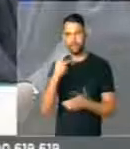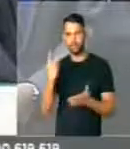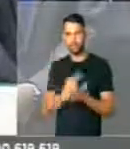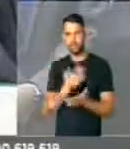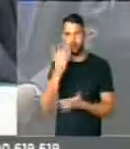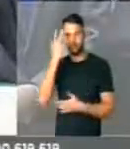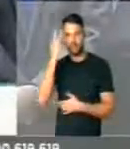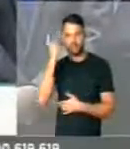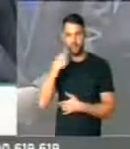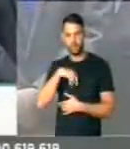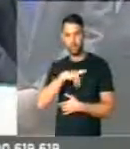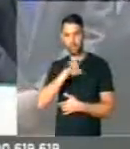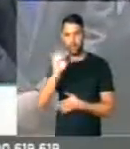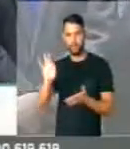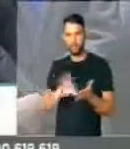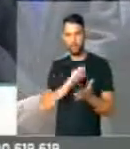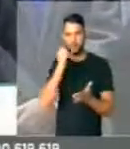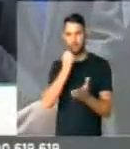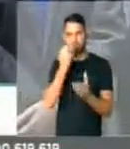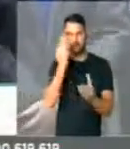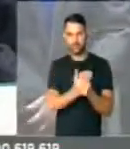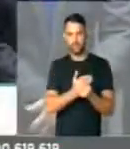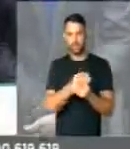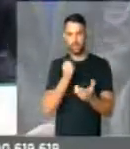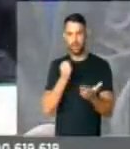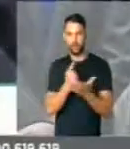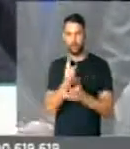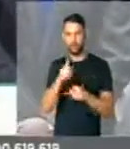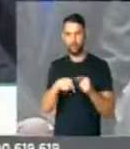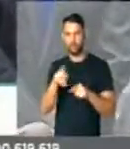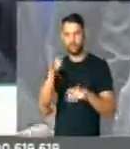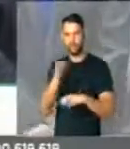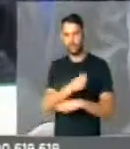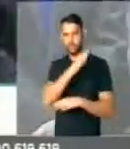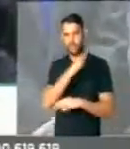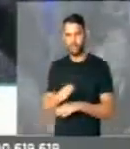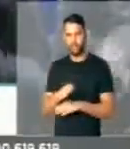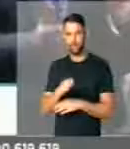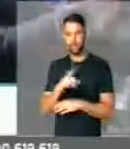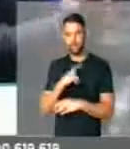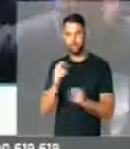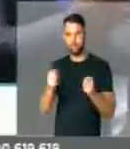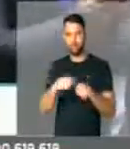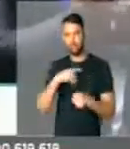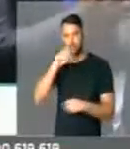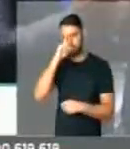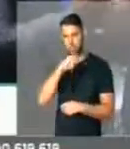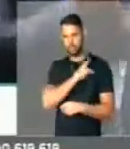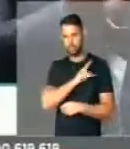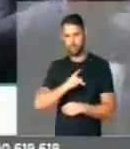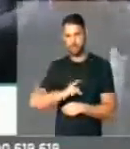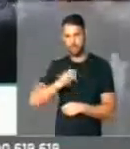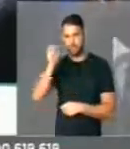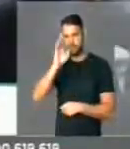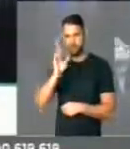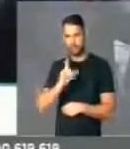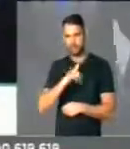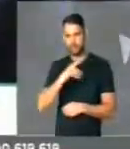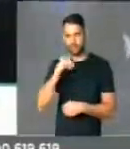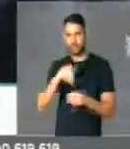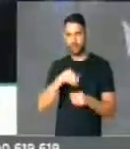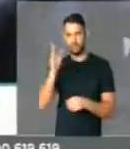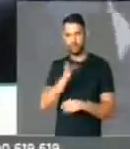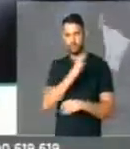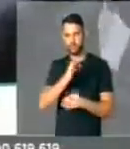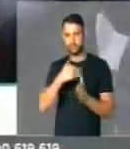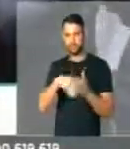aconteceria amanhã, queria validar o processo de importação, está suspenso. E por determinação do presidente da República, está